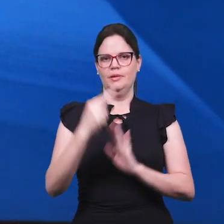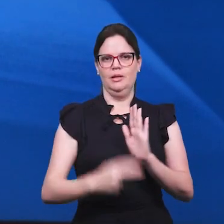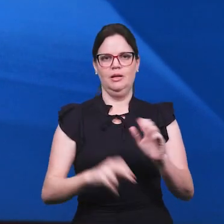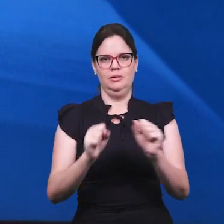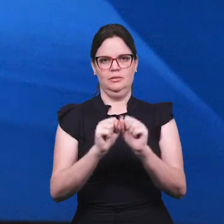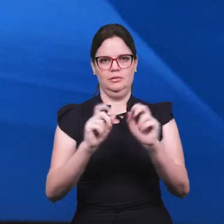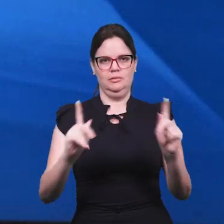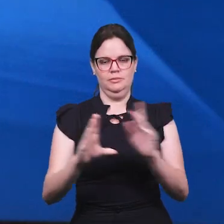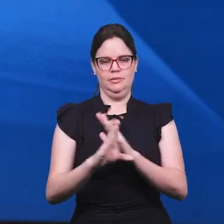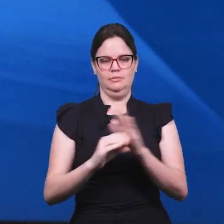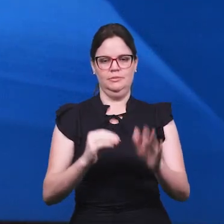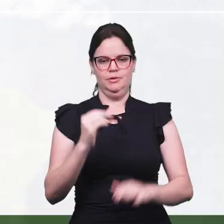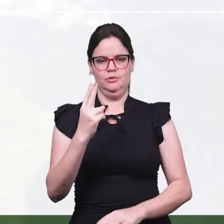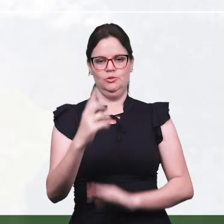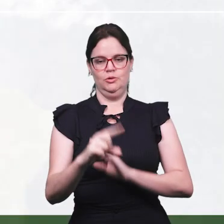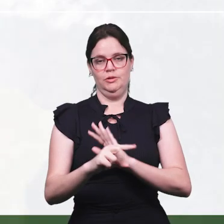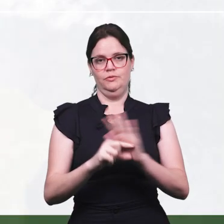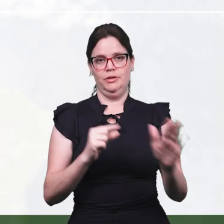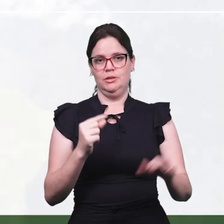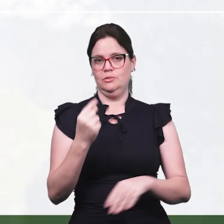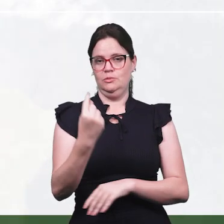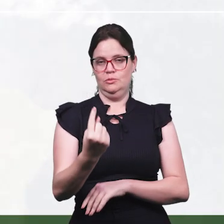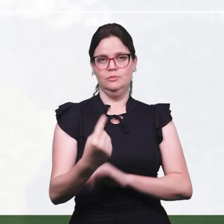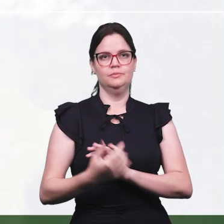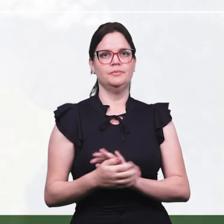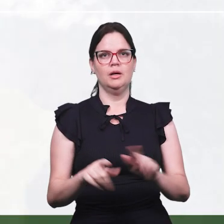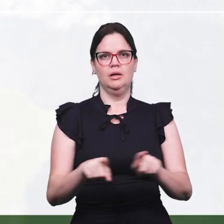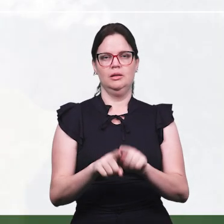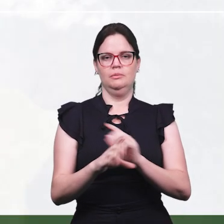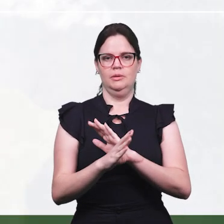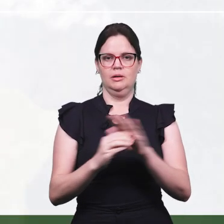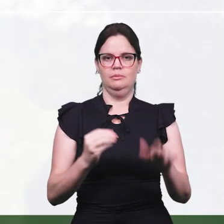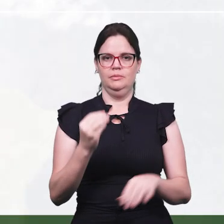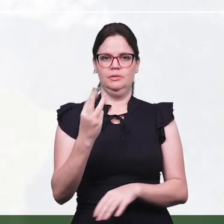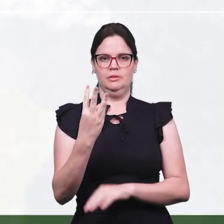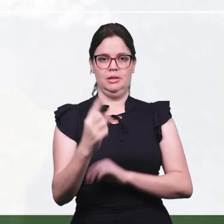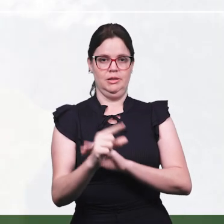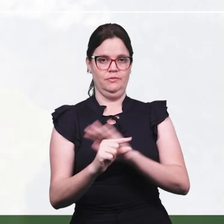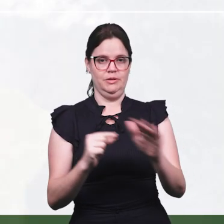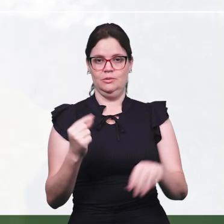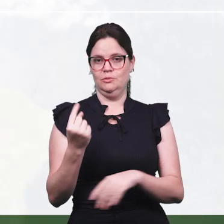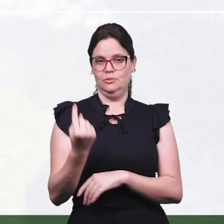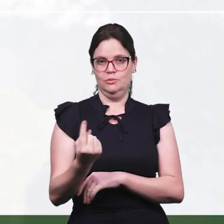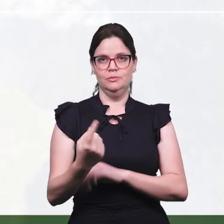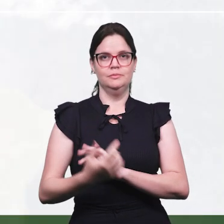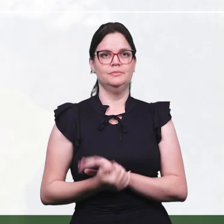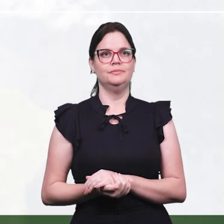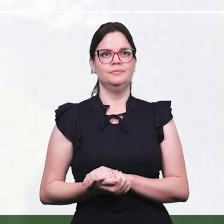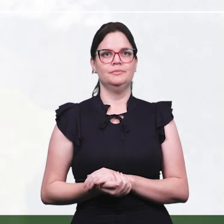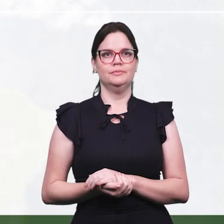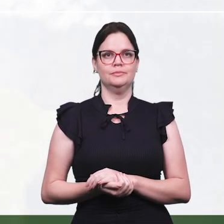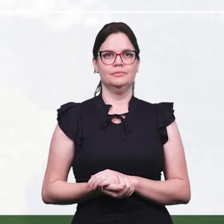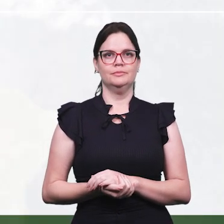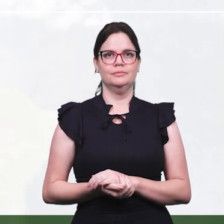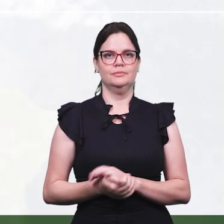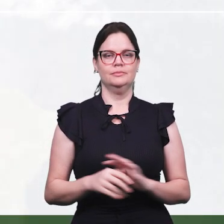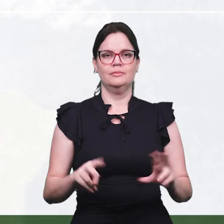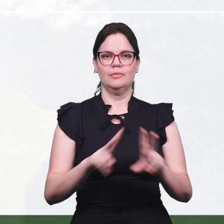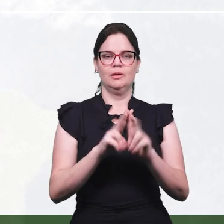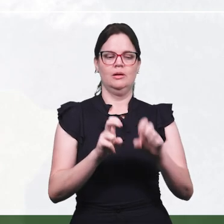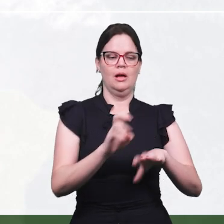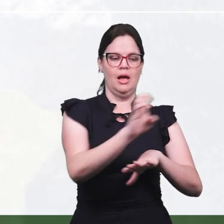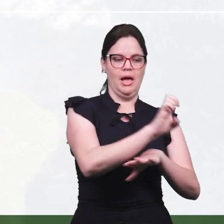A segunda pergunta diz assim: lendo Apocalipse capítulo 2, verso 1 e capítulo 3, verso 1, qual é